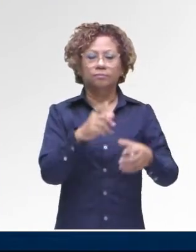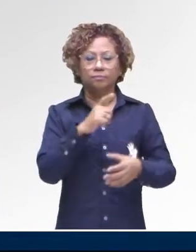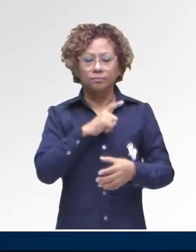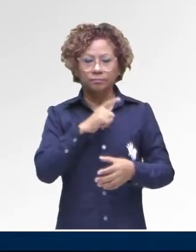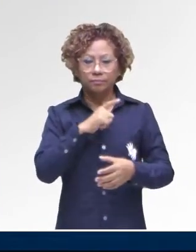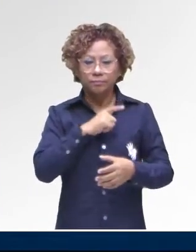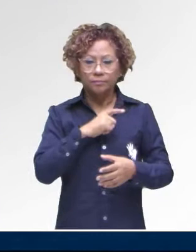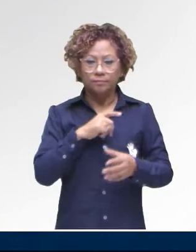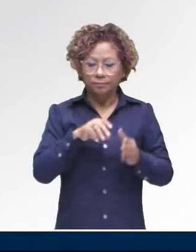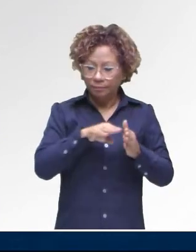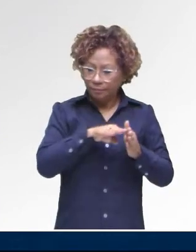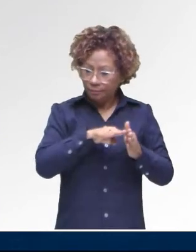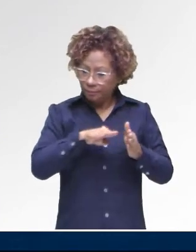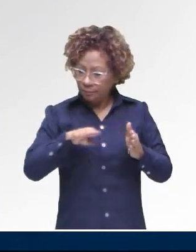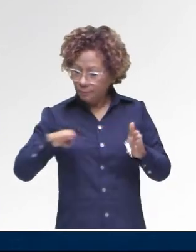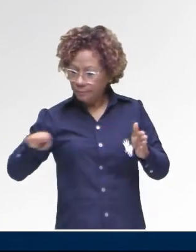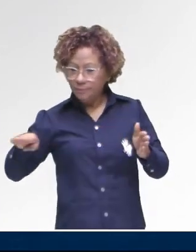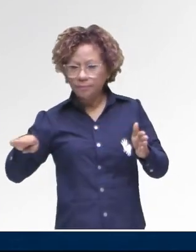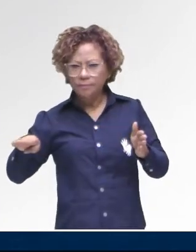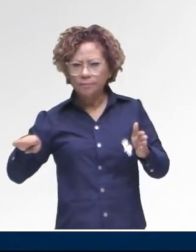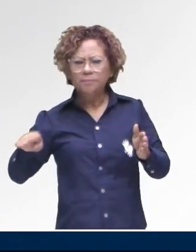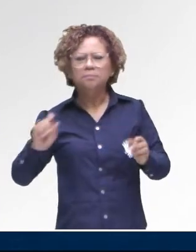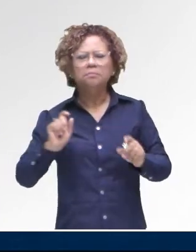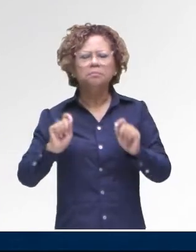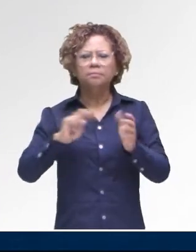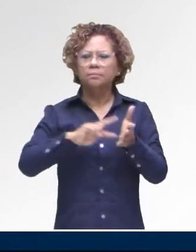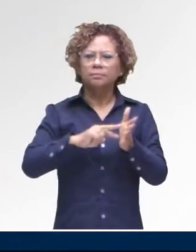colineares. O que isso significa colineares?